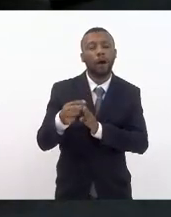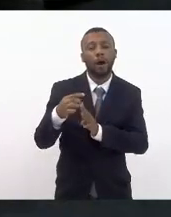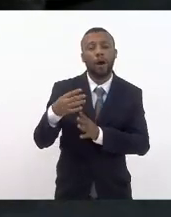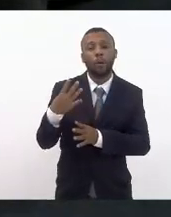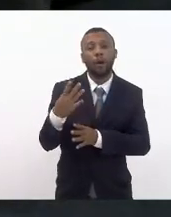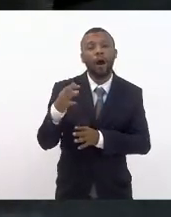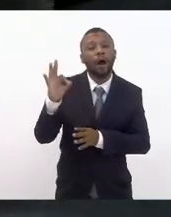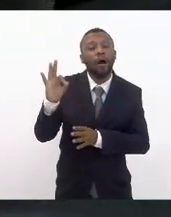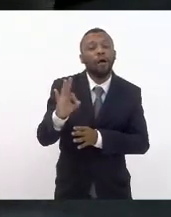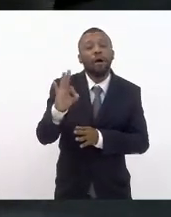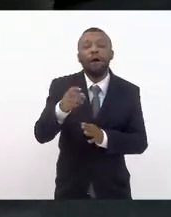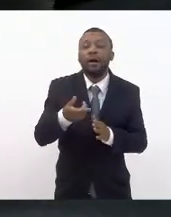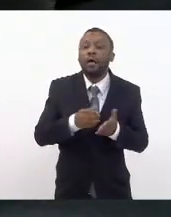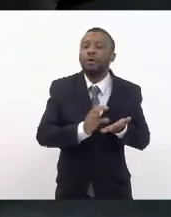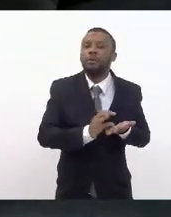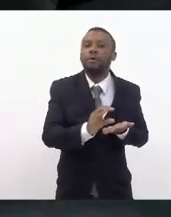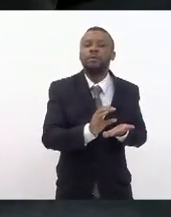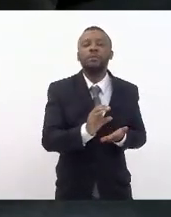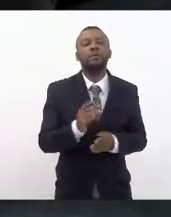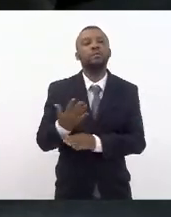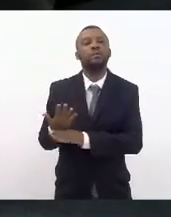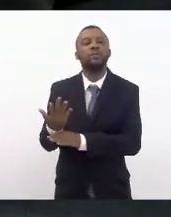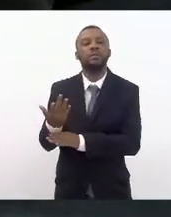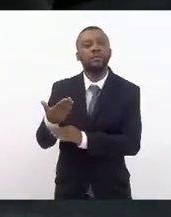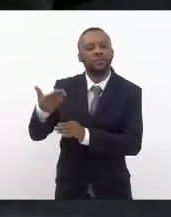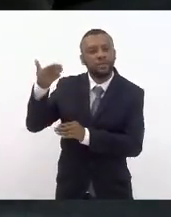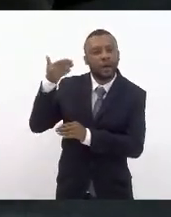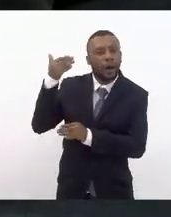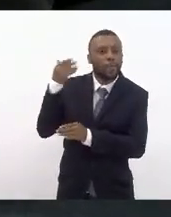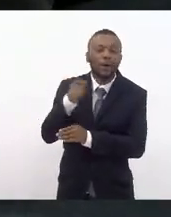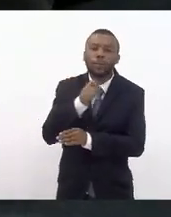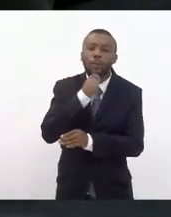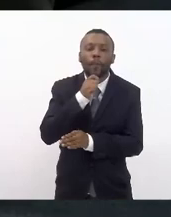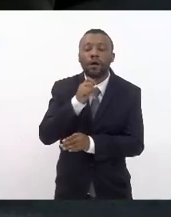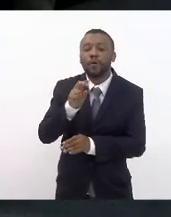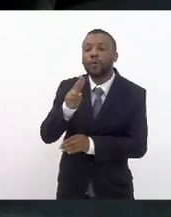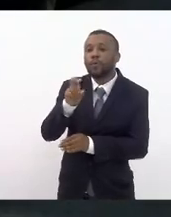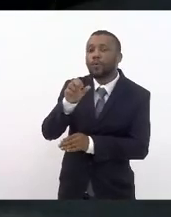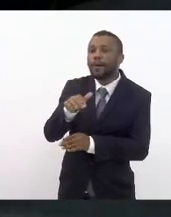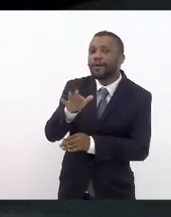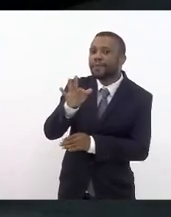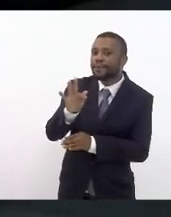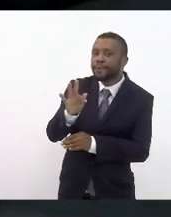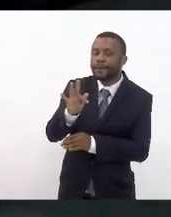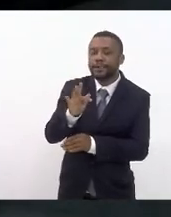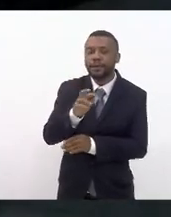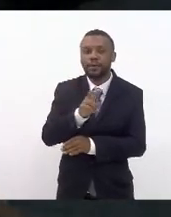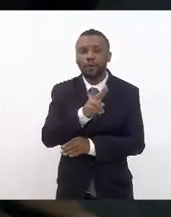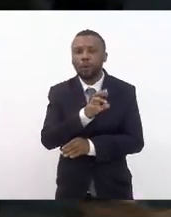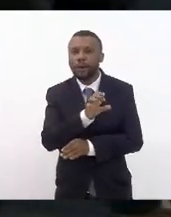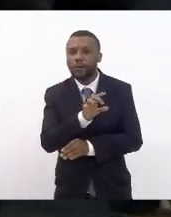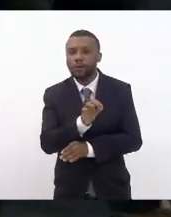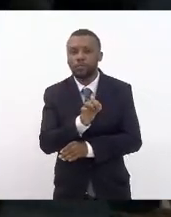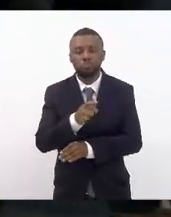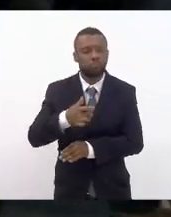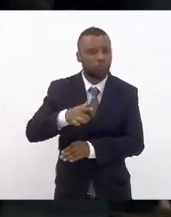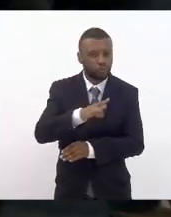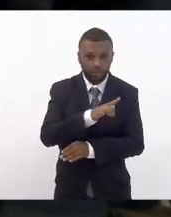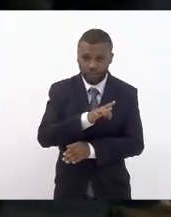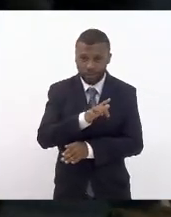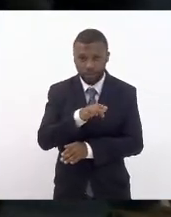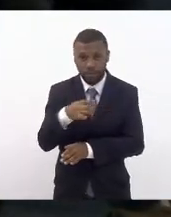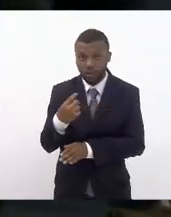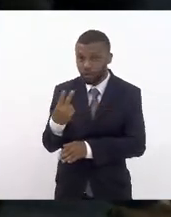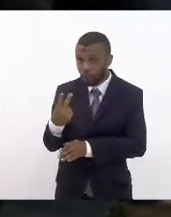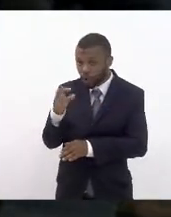4% para a UERJ. Na época não existia ainda o ENF e o ESO. Nós colocamos 2%